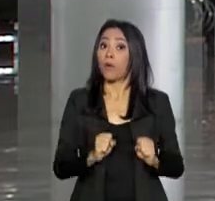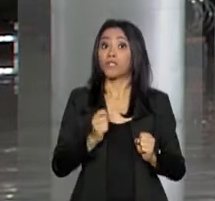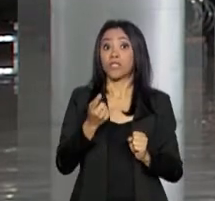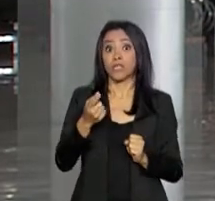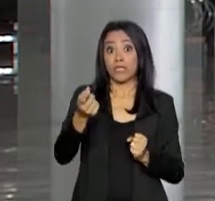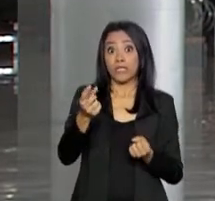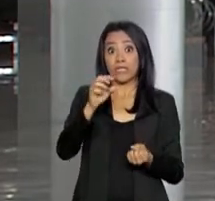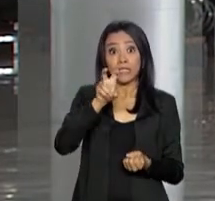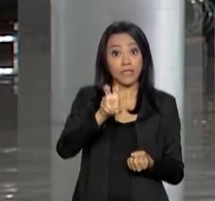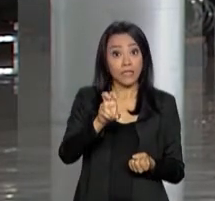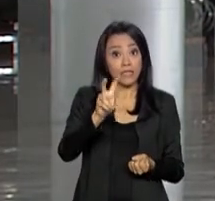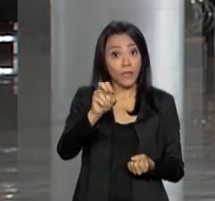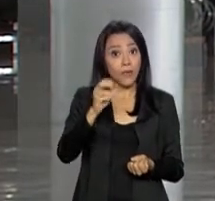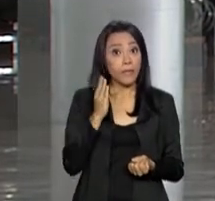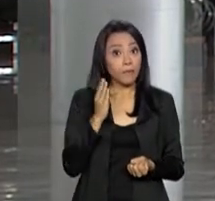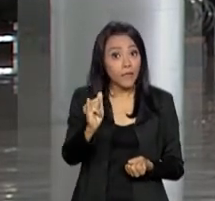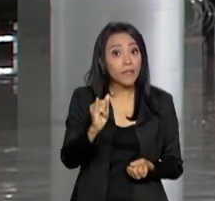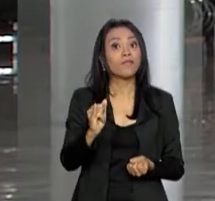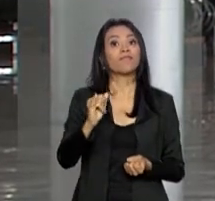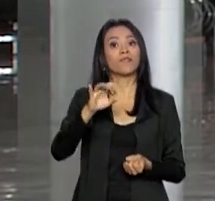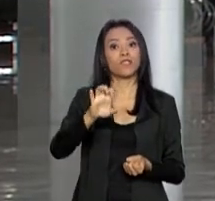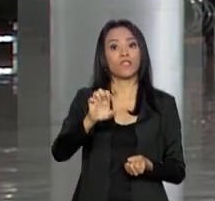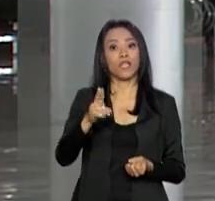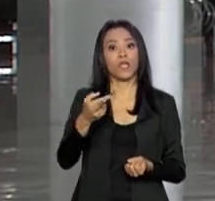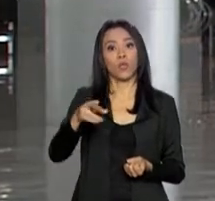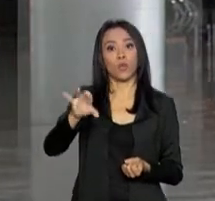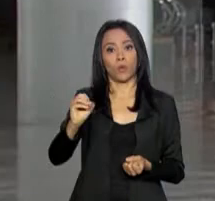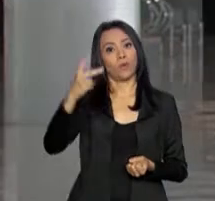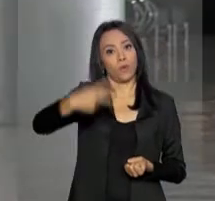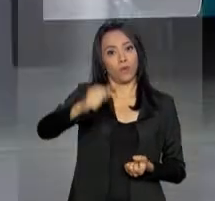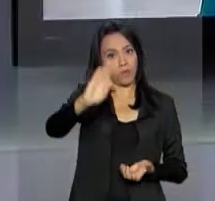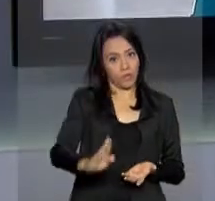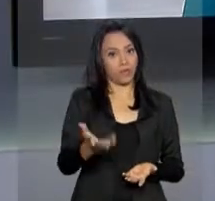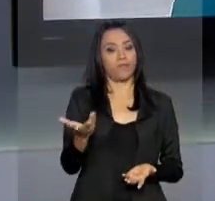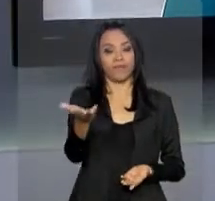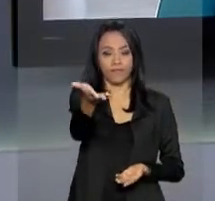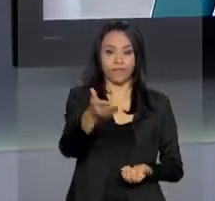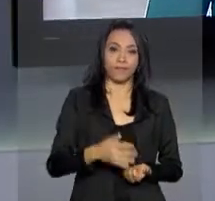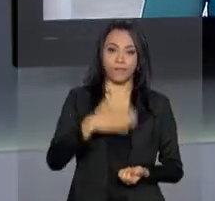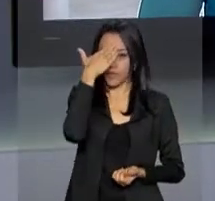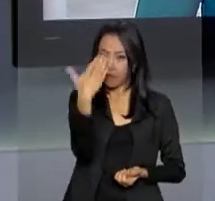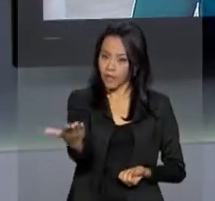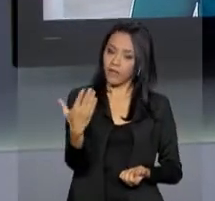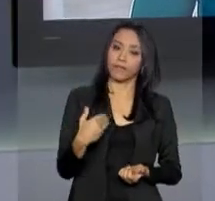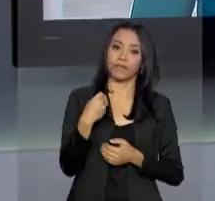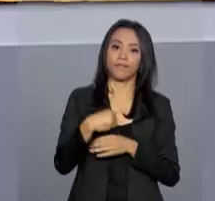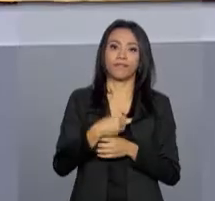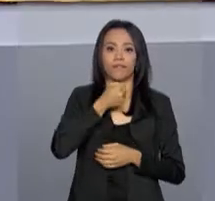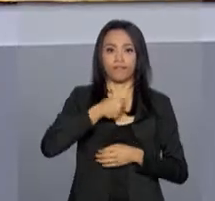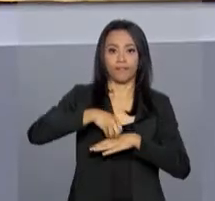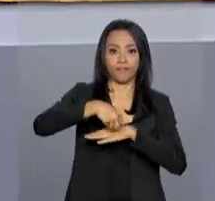de euros em recursos financeiros para o brasil volto com você no estúdio carro gabriela pela sua participação